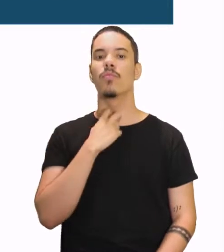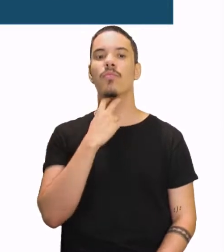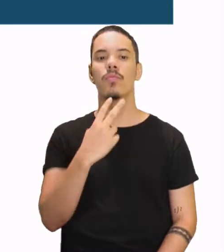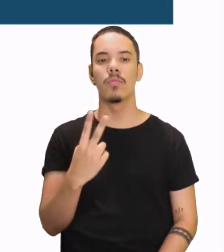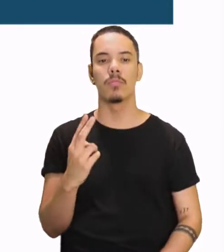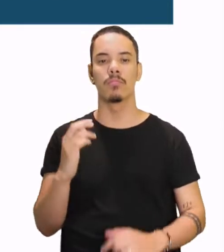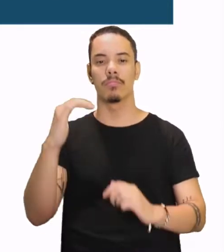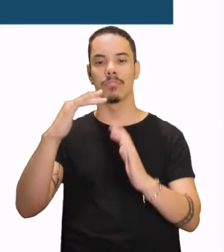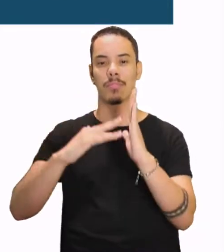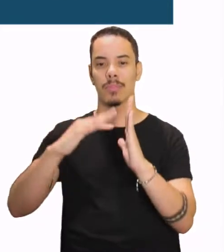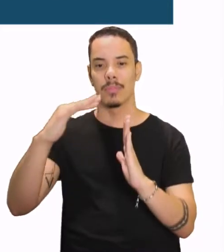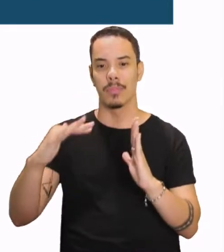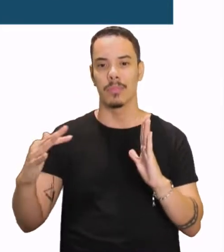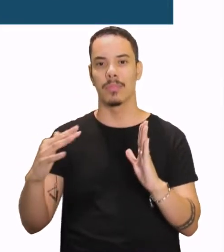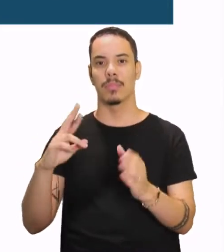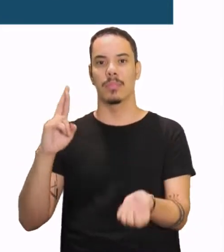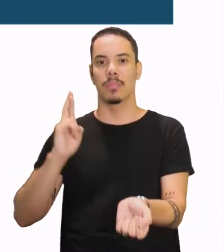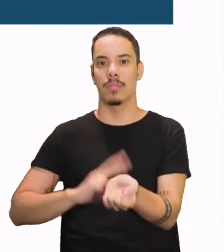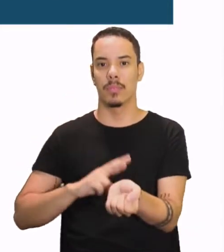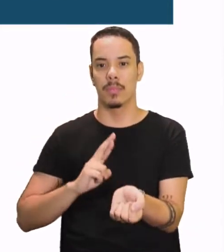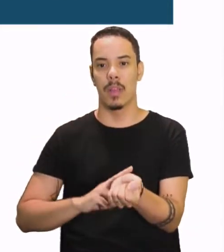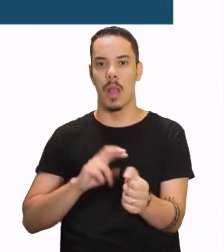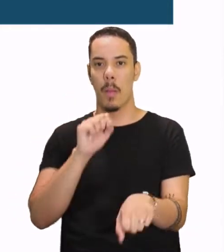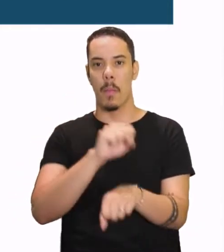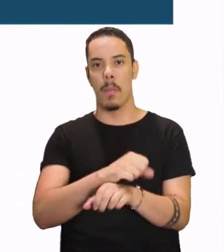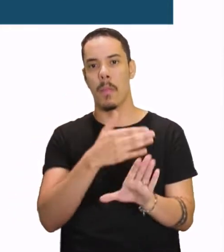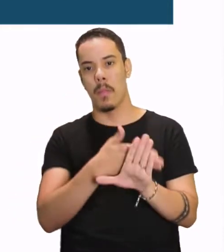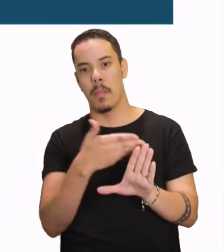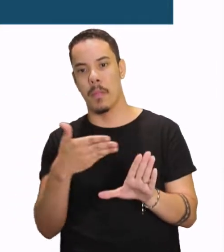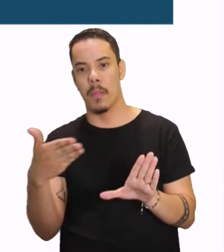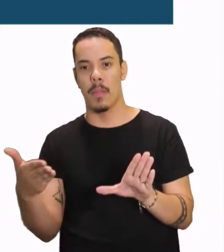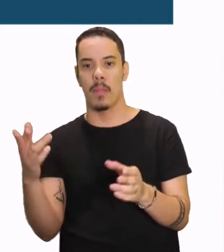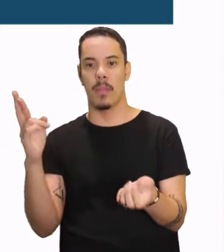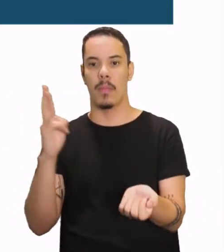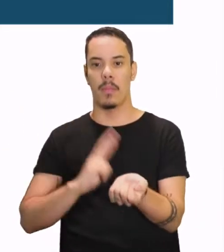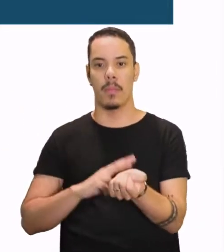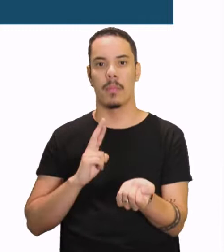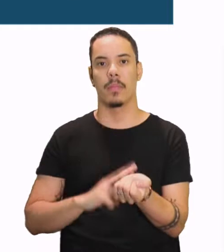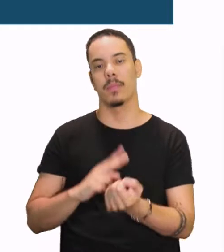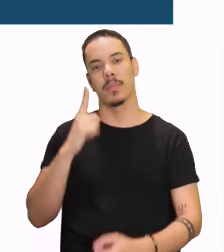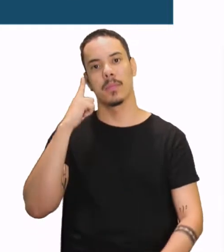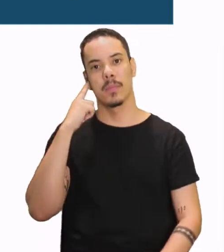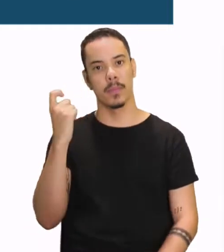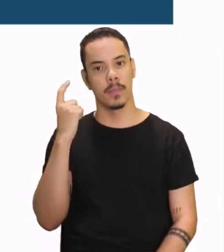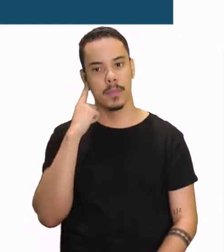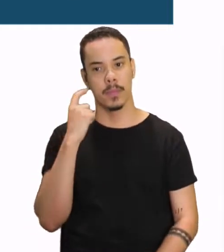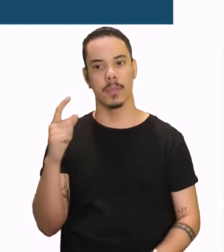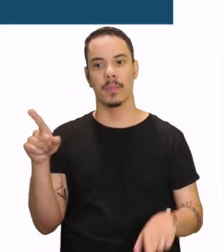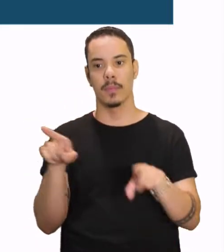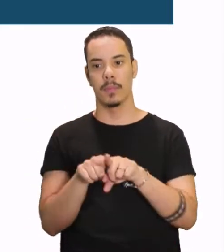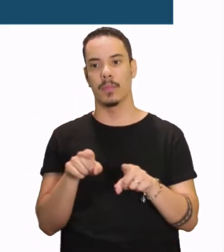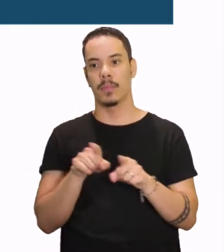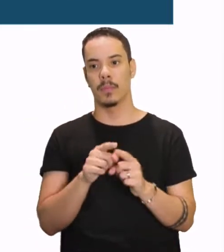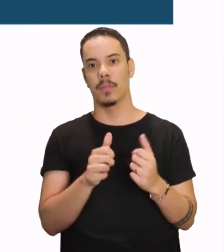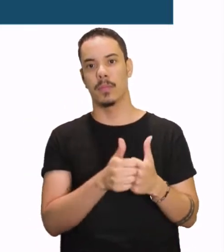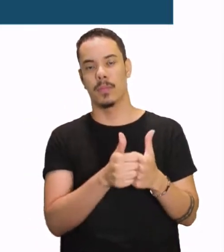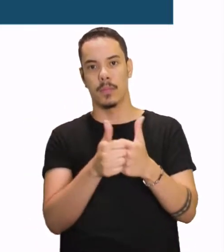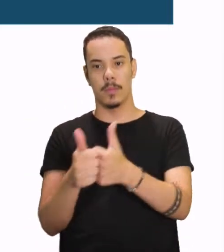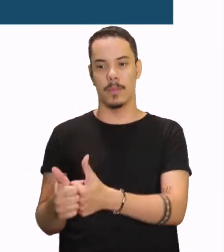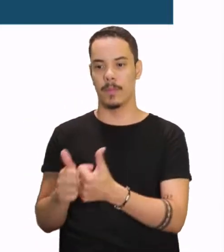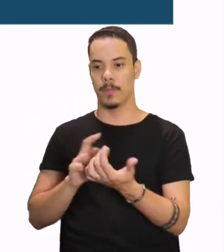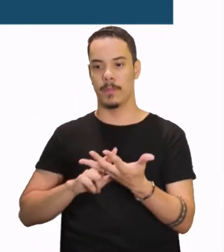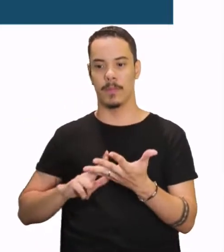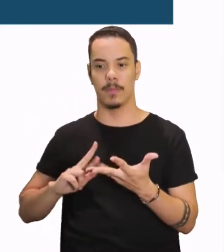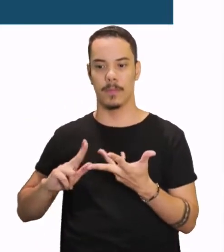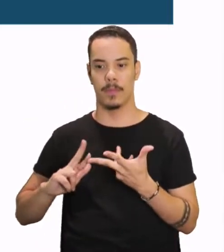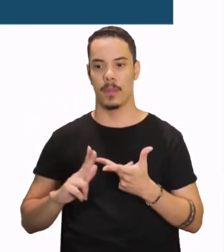timbre, intensidade, pausas, ritmos, efeitos sonoros, sincronização, entre outros, e